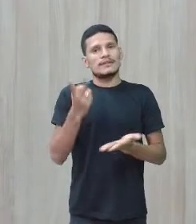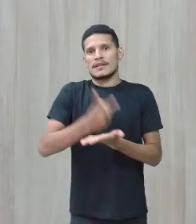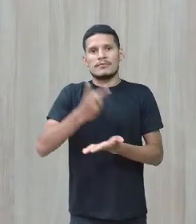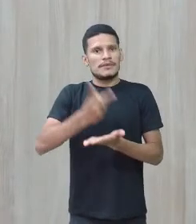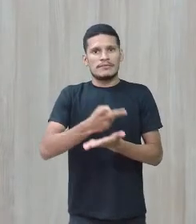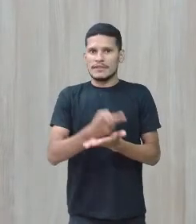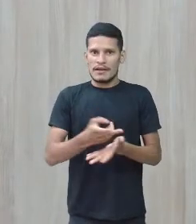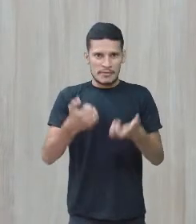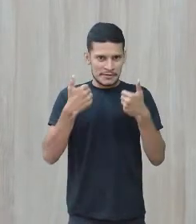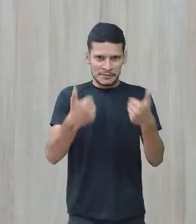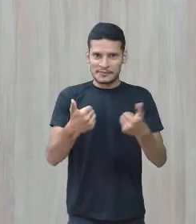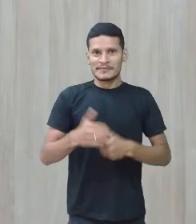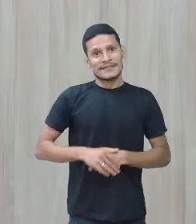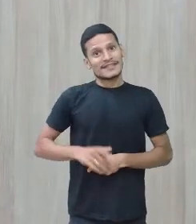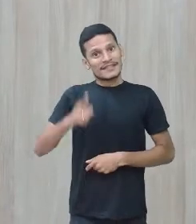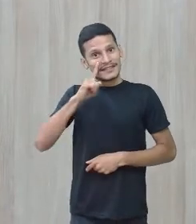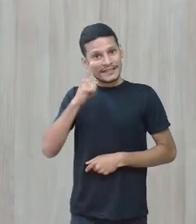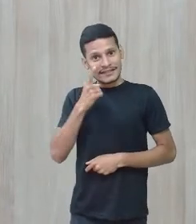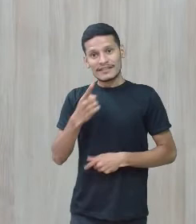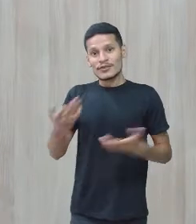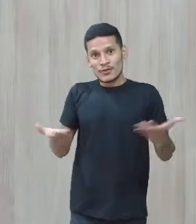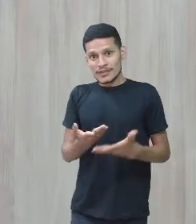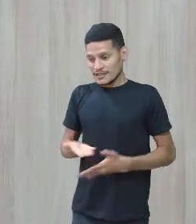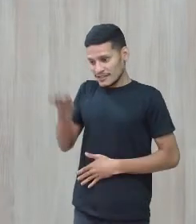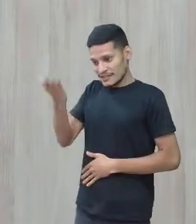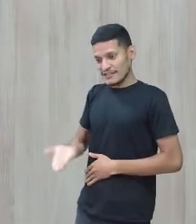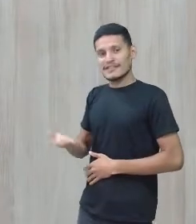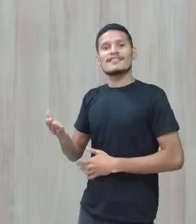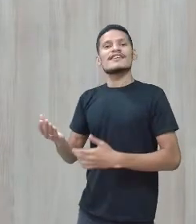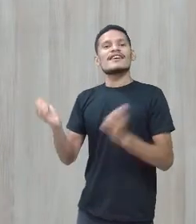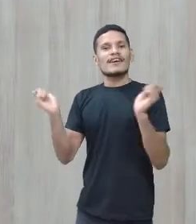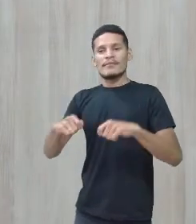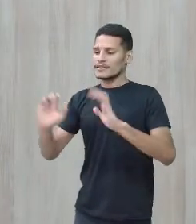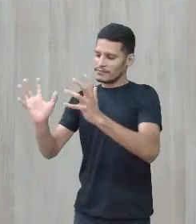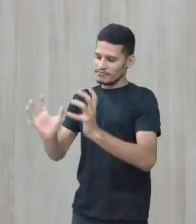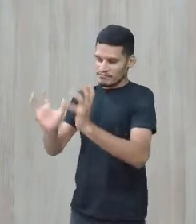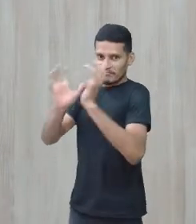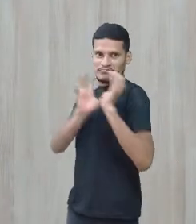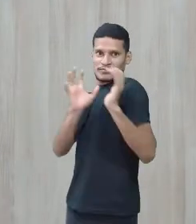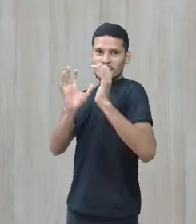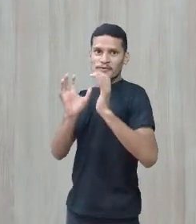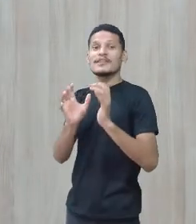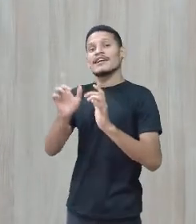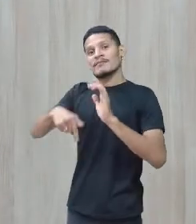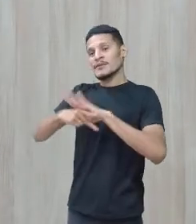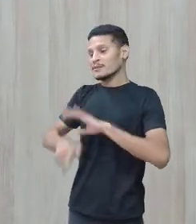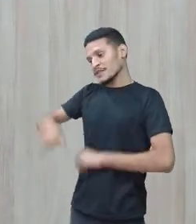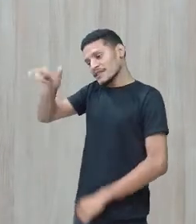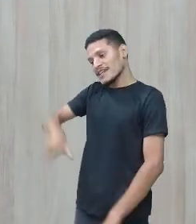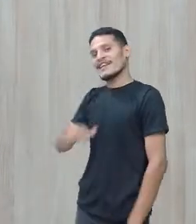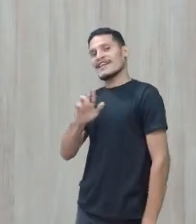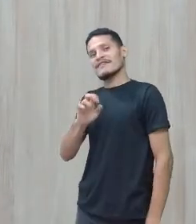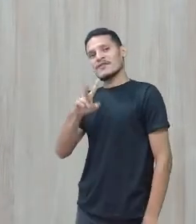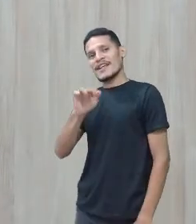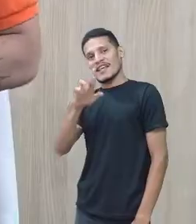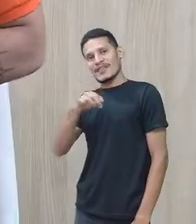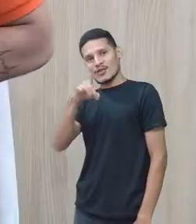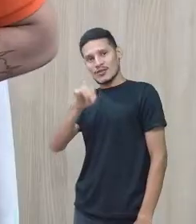sempre. E aí eu vou jogar a bola para ele, matar no peito, como ele mesmo diz. O nosso jogador caríssimo, Revoredo.